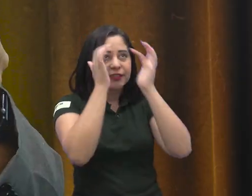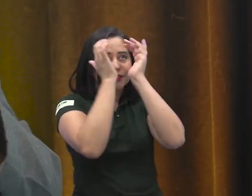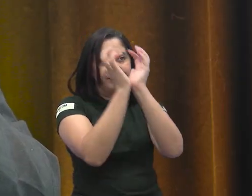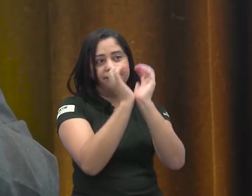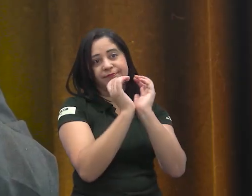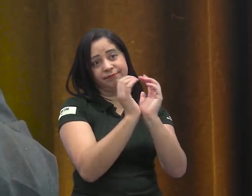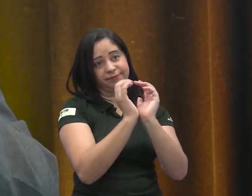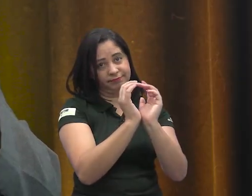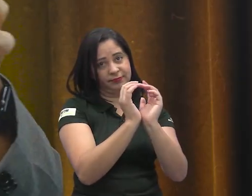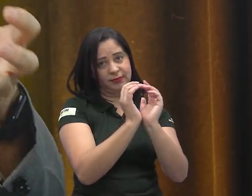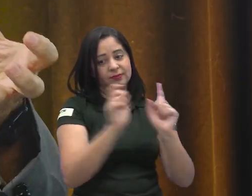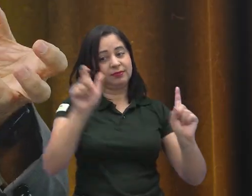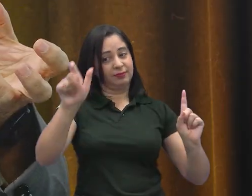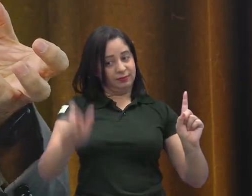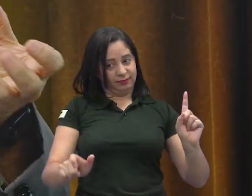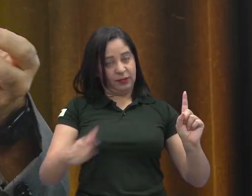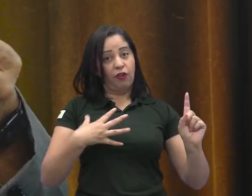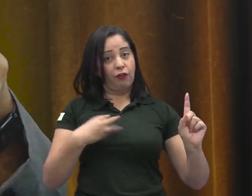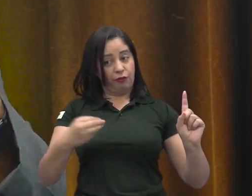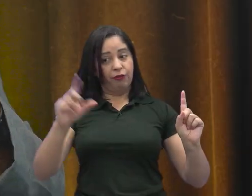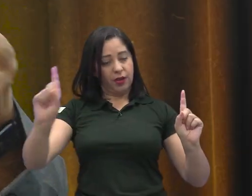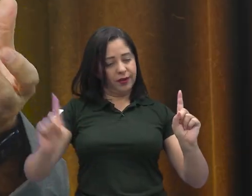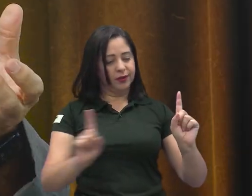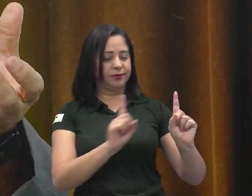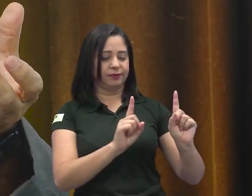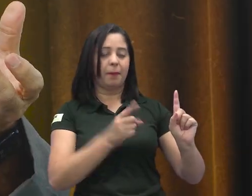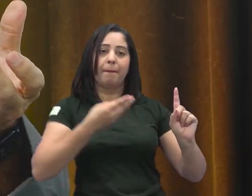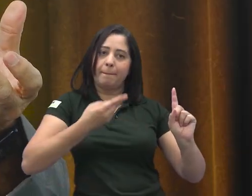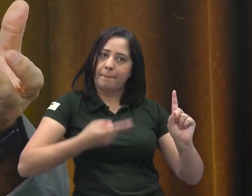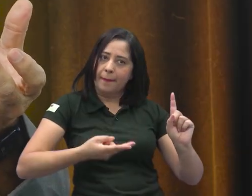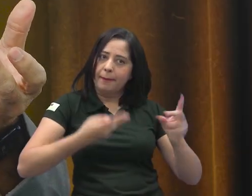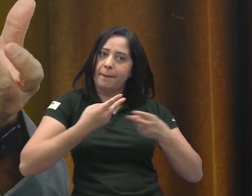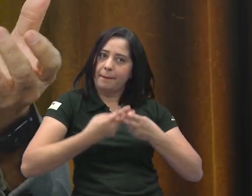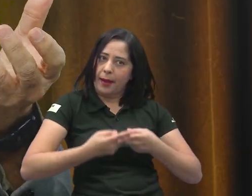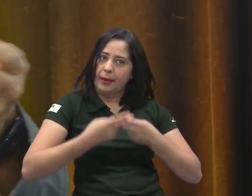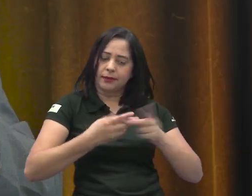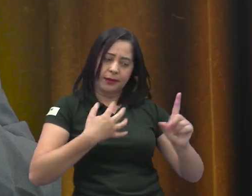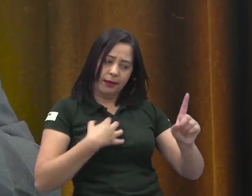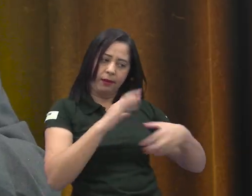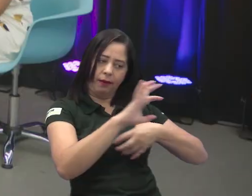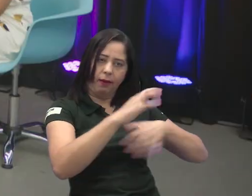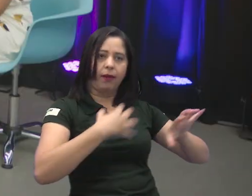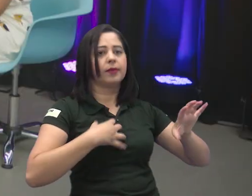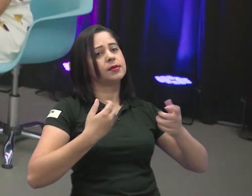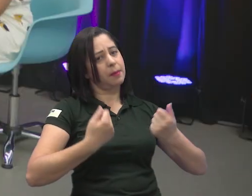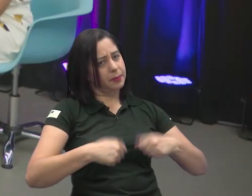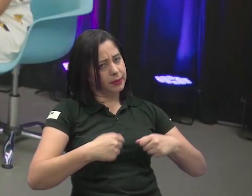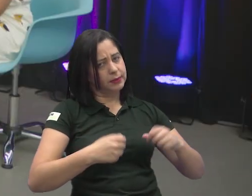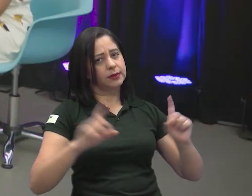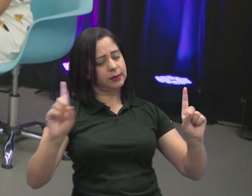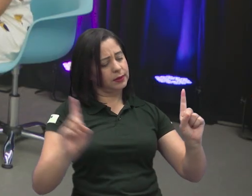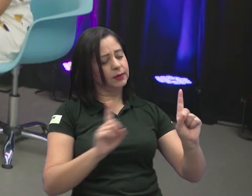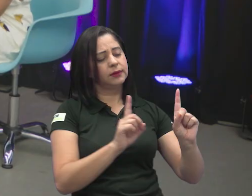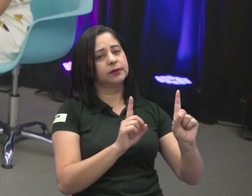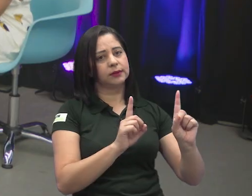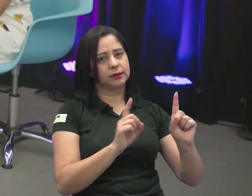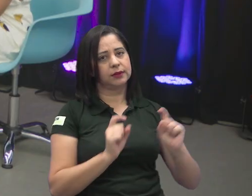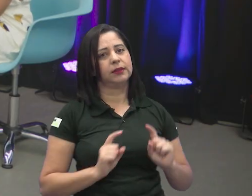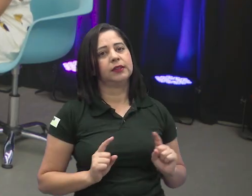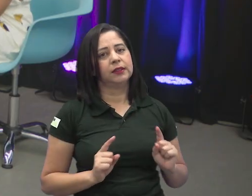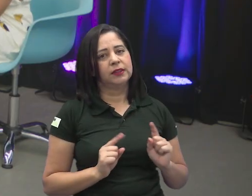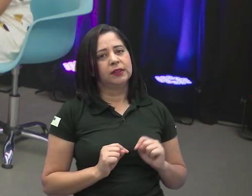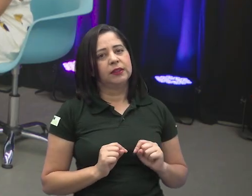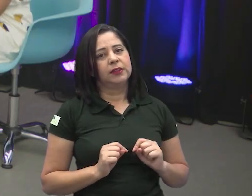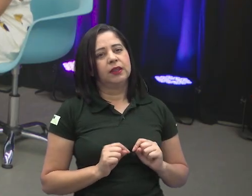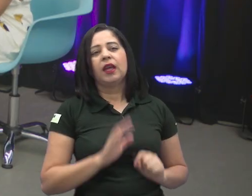Então, é preciso que todo mundo tenha muita paciência. Empatia, né, doutor? Empatia, paciência. Eu